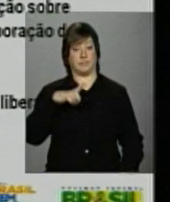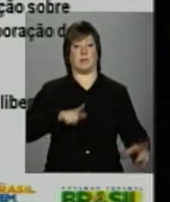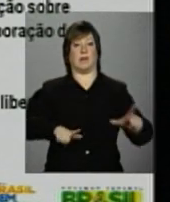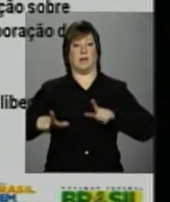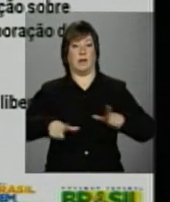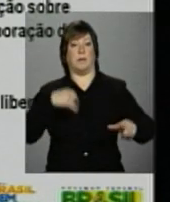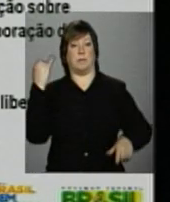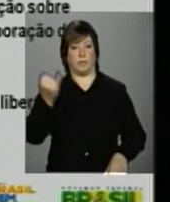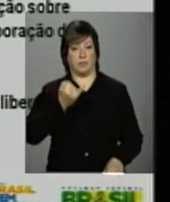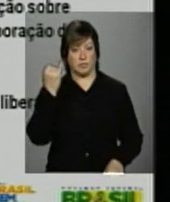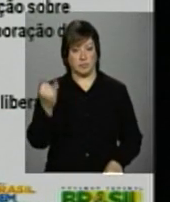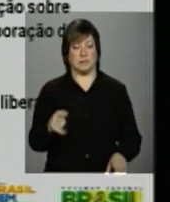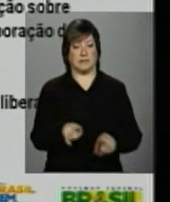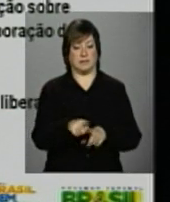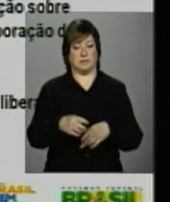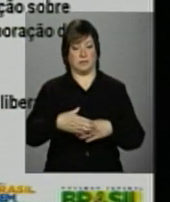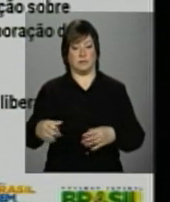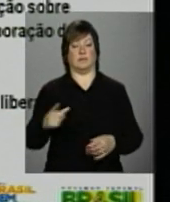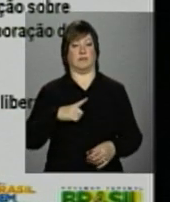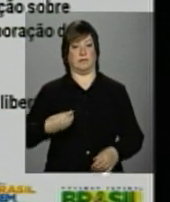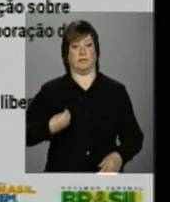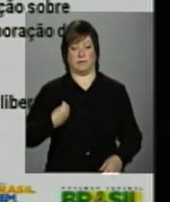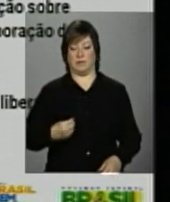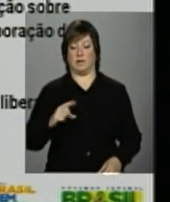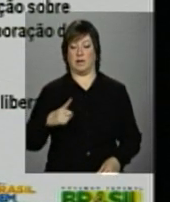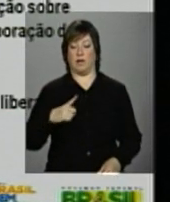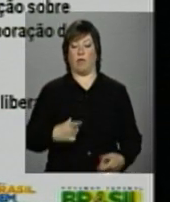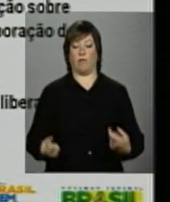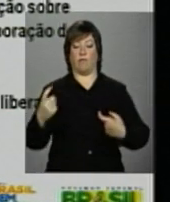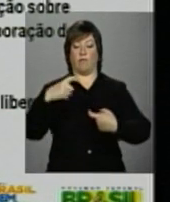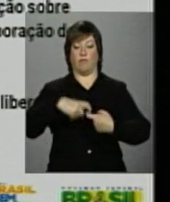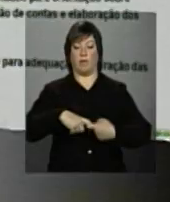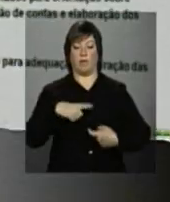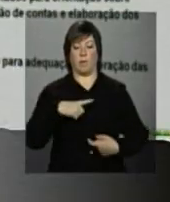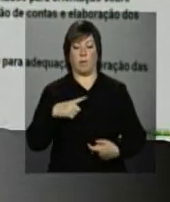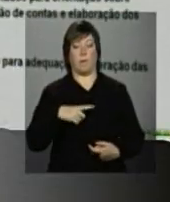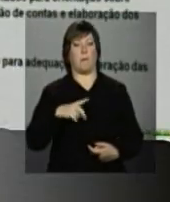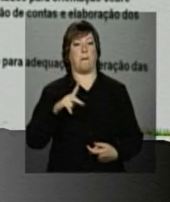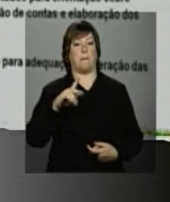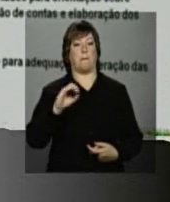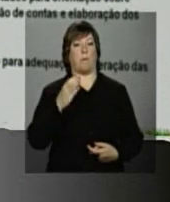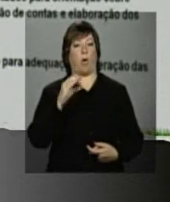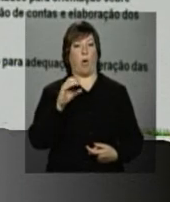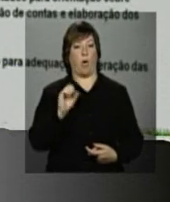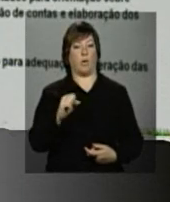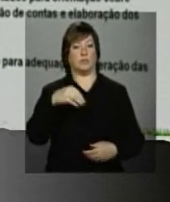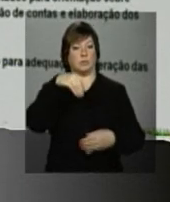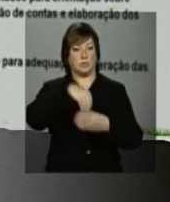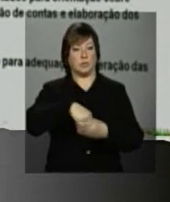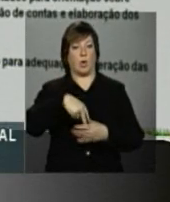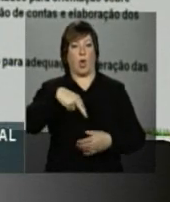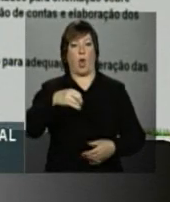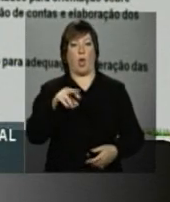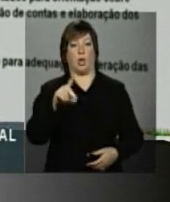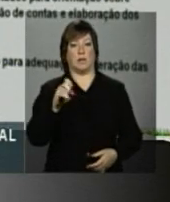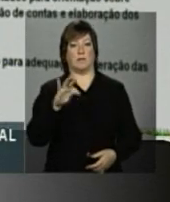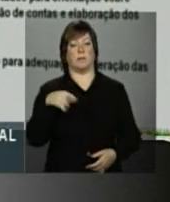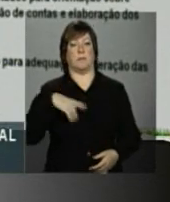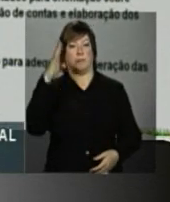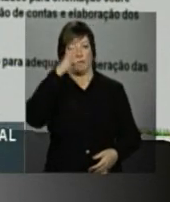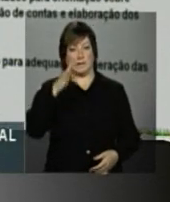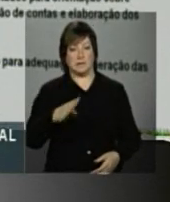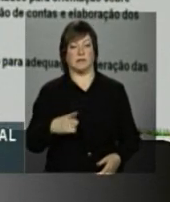também em execução que é a recuperação de Poços Nós temos muitos Poços no nordeste brasileiro com